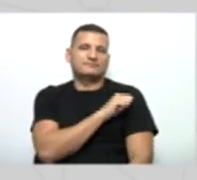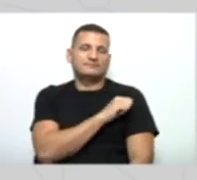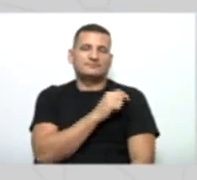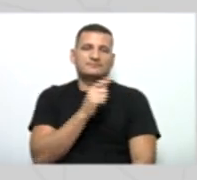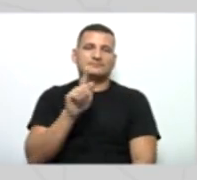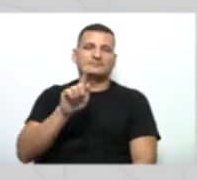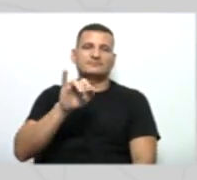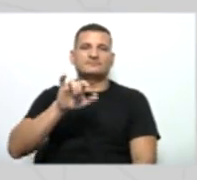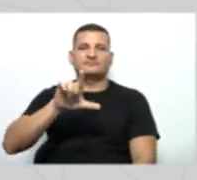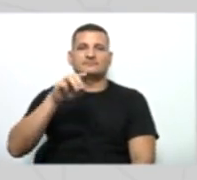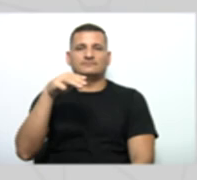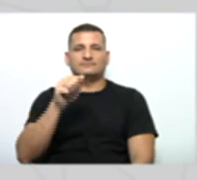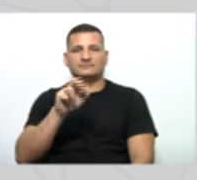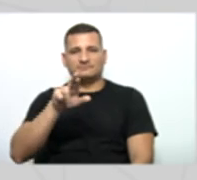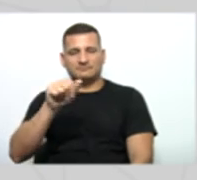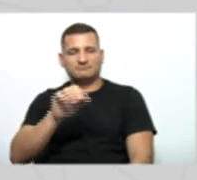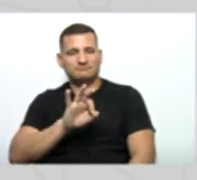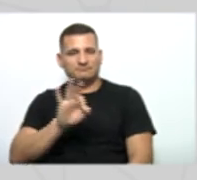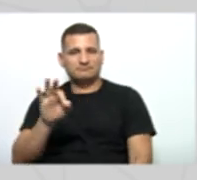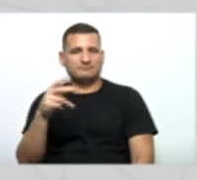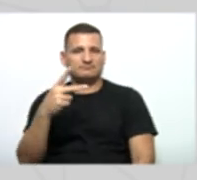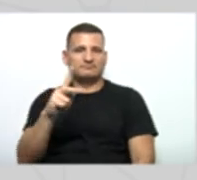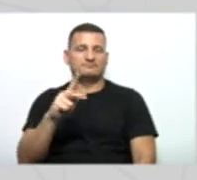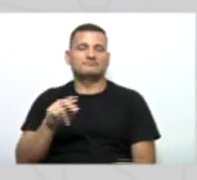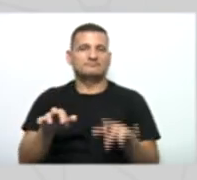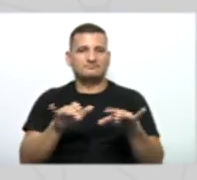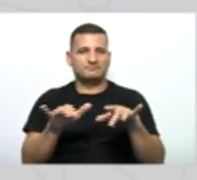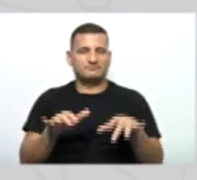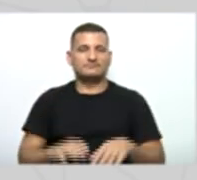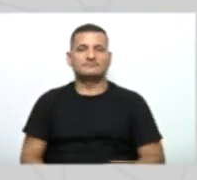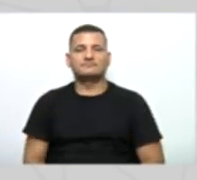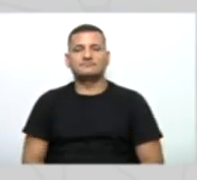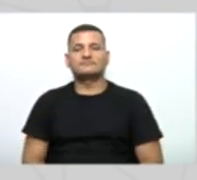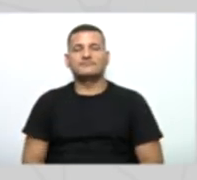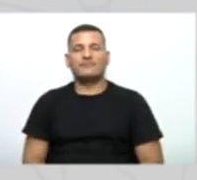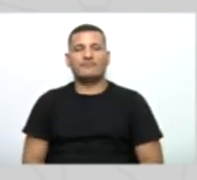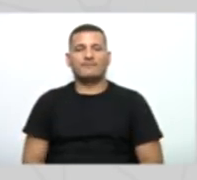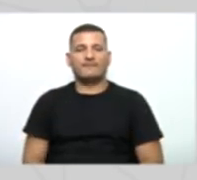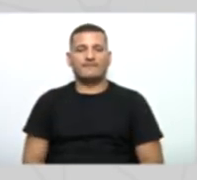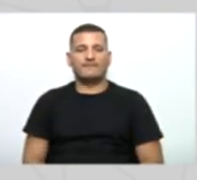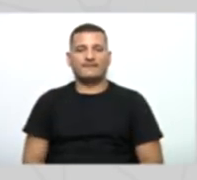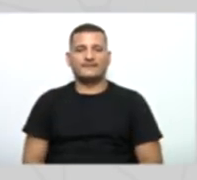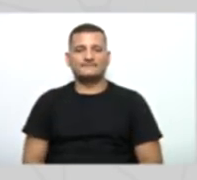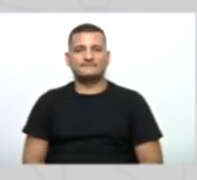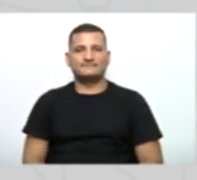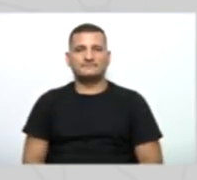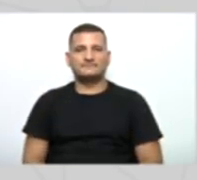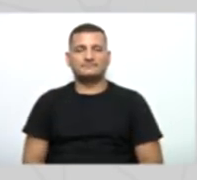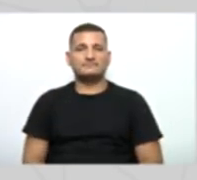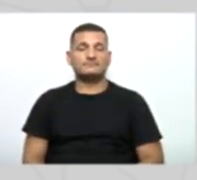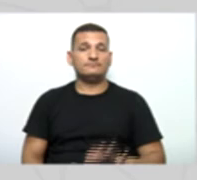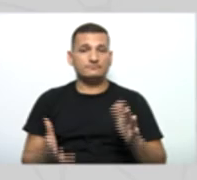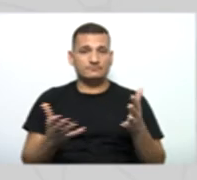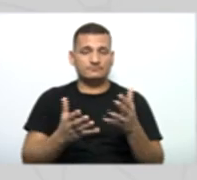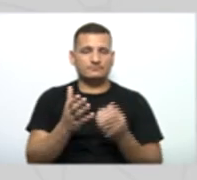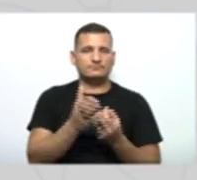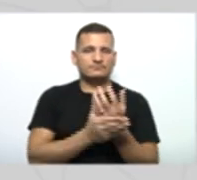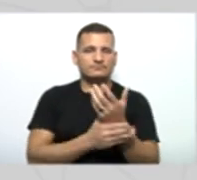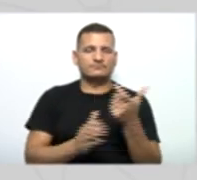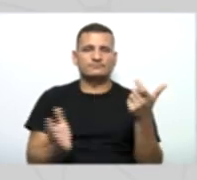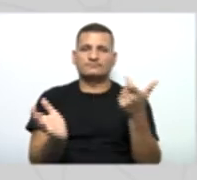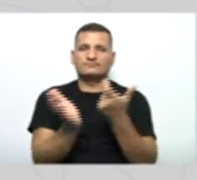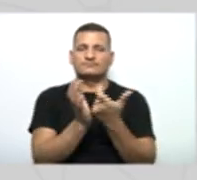aí. Perfeito seu código, tá? Parabéns, Gilmara. Vamos fazer a resolução agora aqui. Vou criar uma classe diferente. No finalzinho